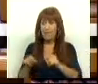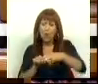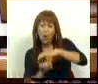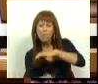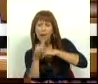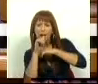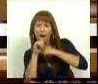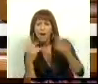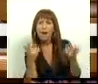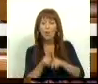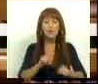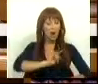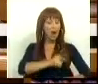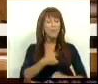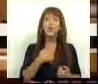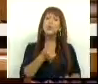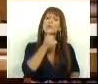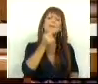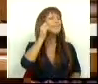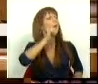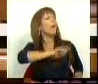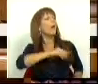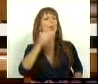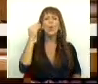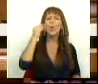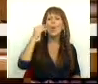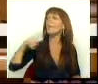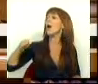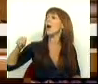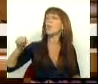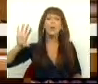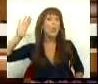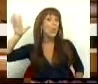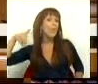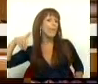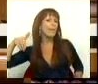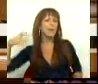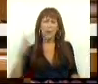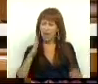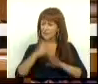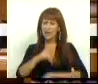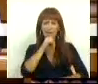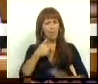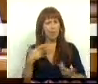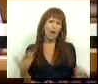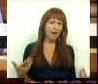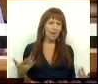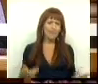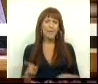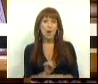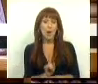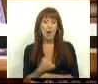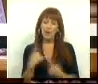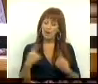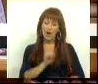saneamento, é ter o poder de decidir quem, como, onde e quando tem acesso à água, logo, é